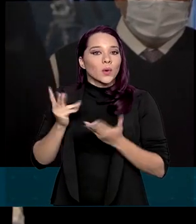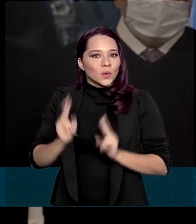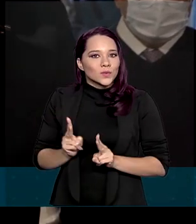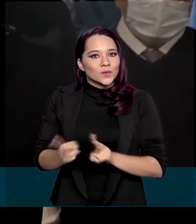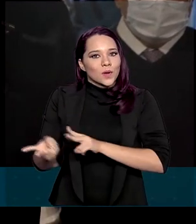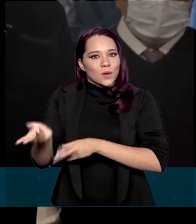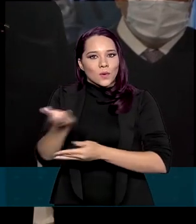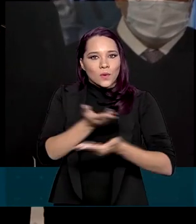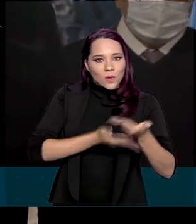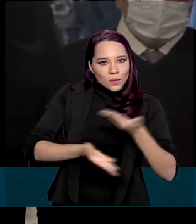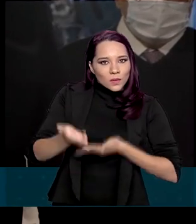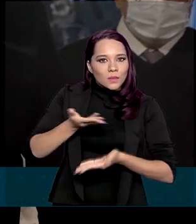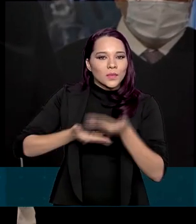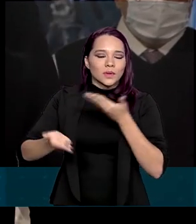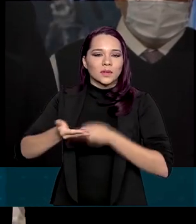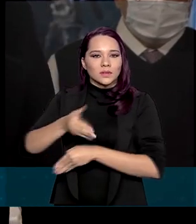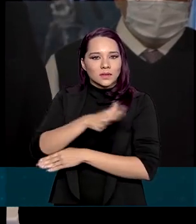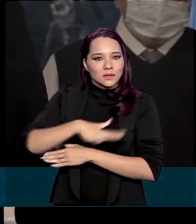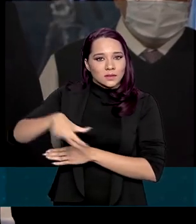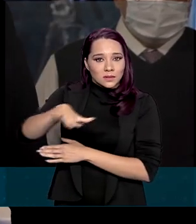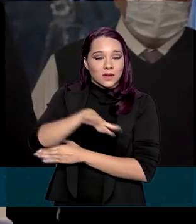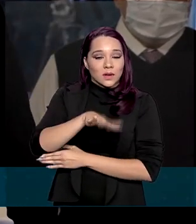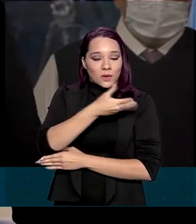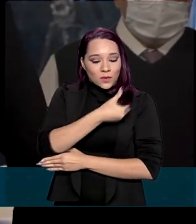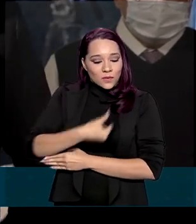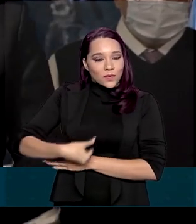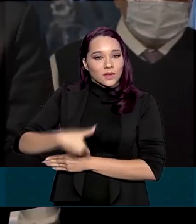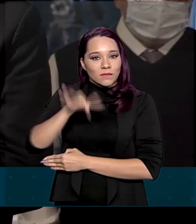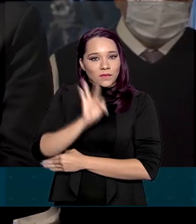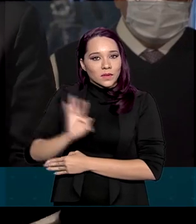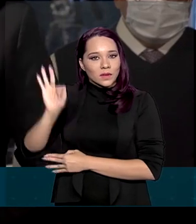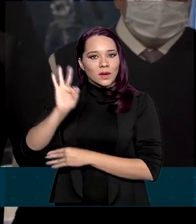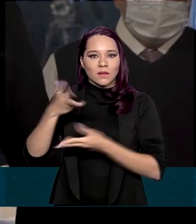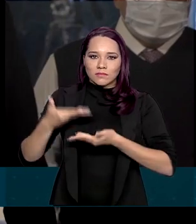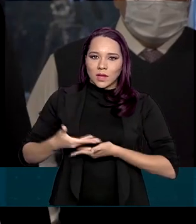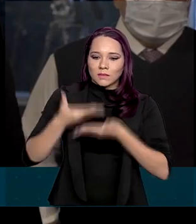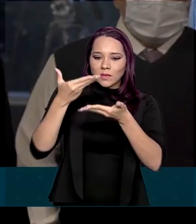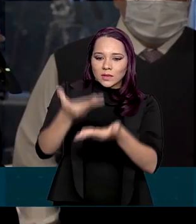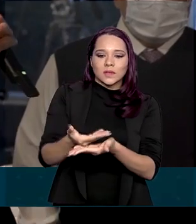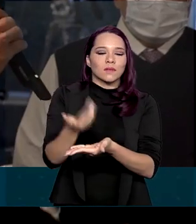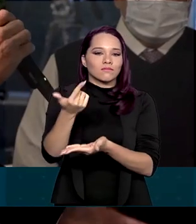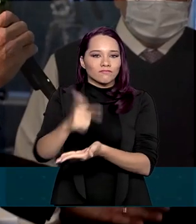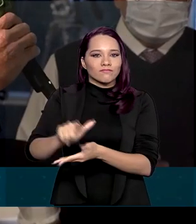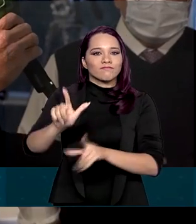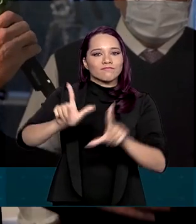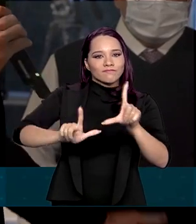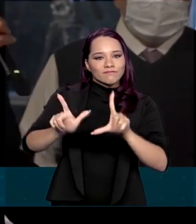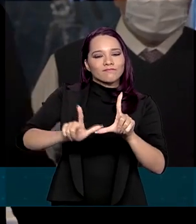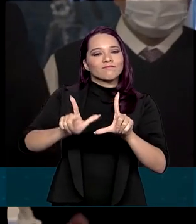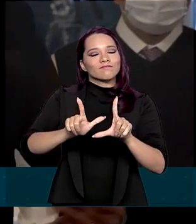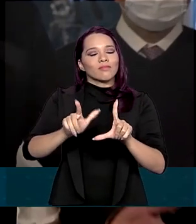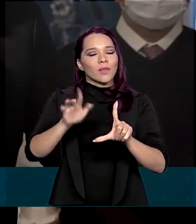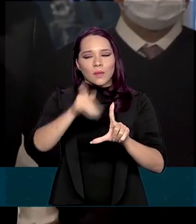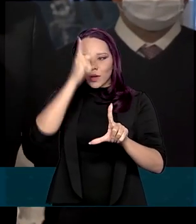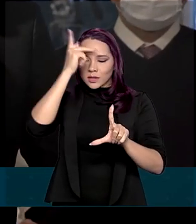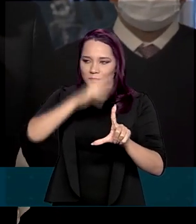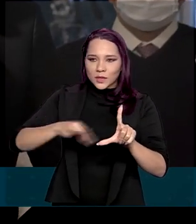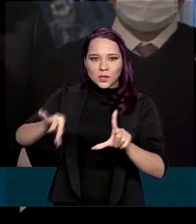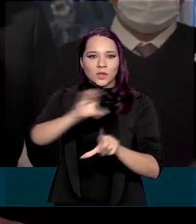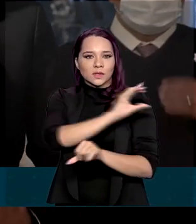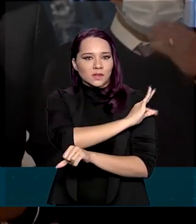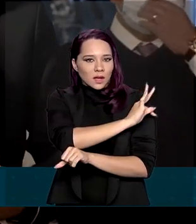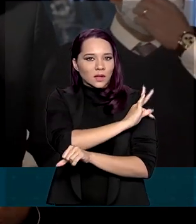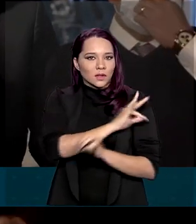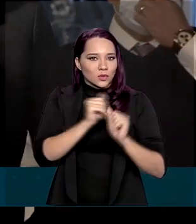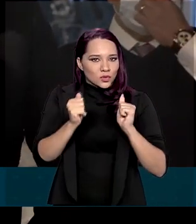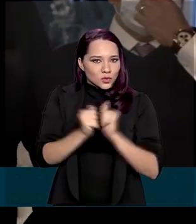colaborando nessa área. O governo federal está à disposição da tua televisão para, juntamente com as pessoas técnicas do nosso